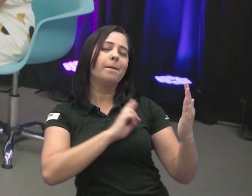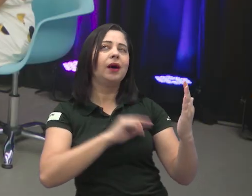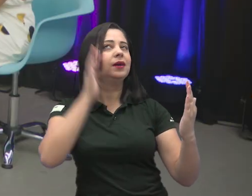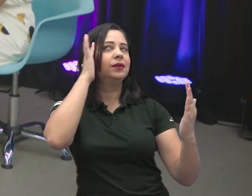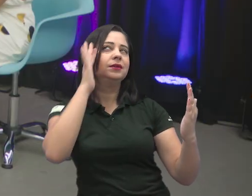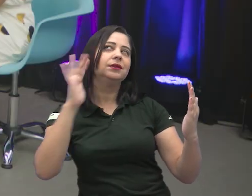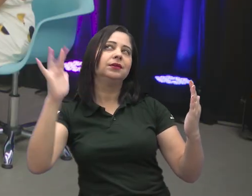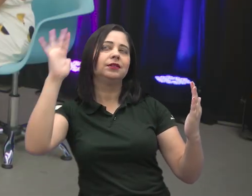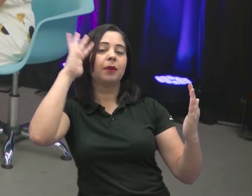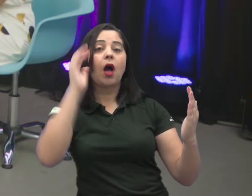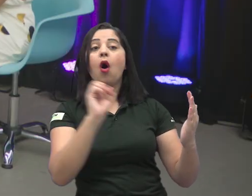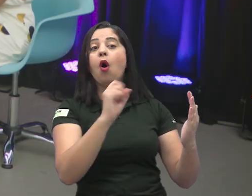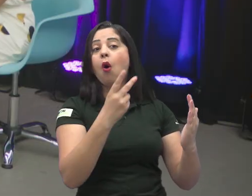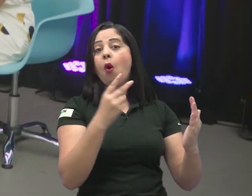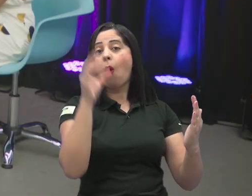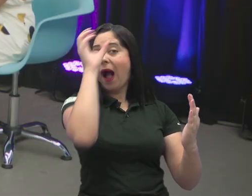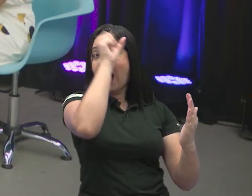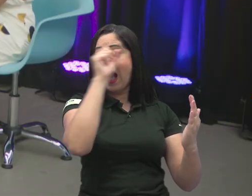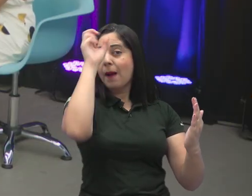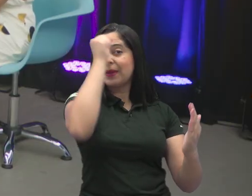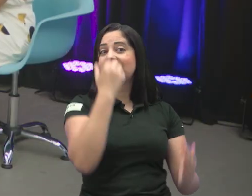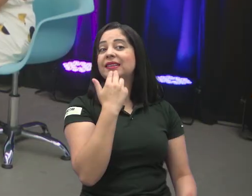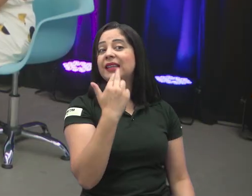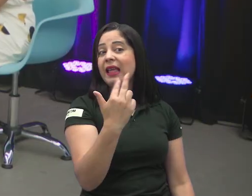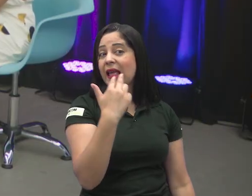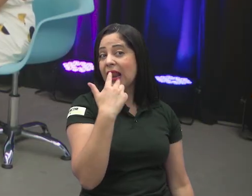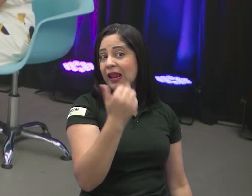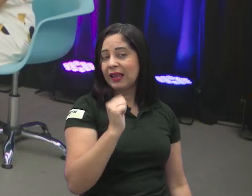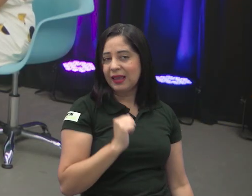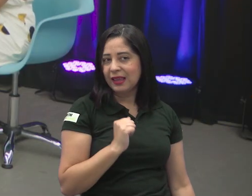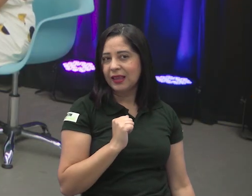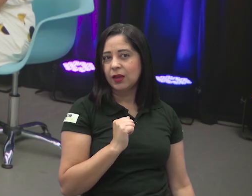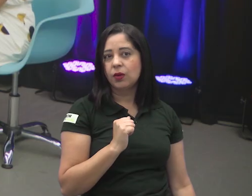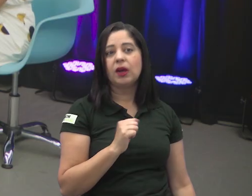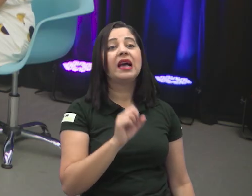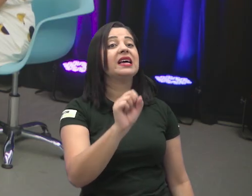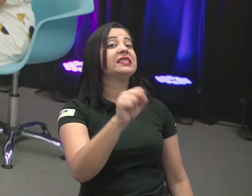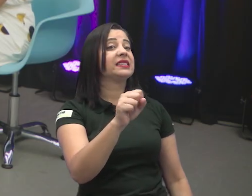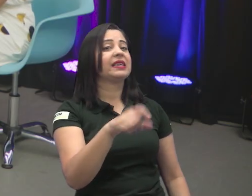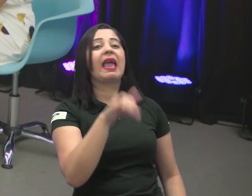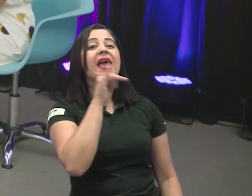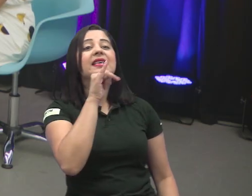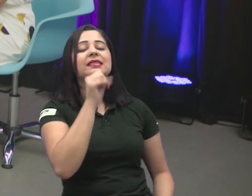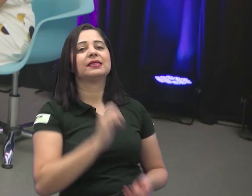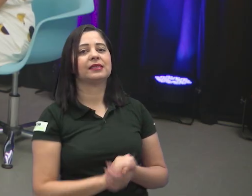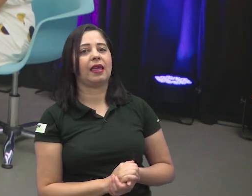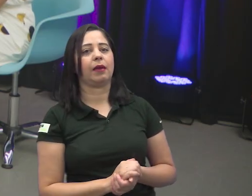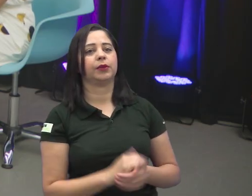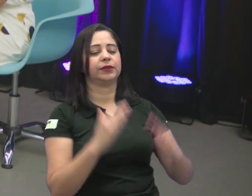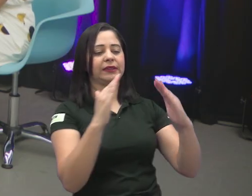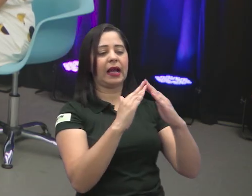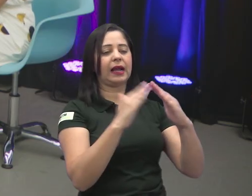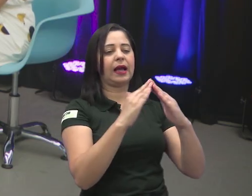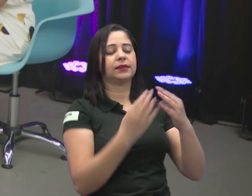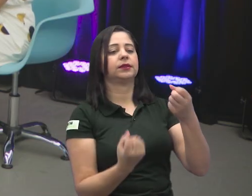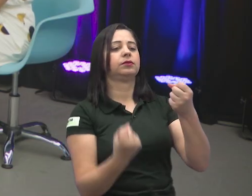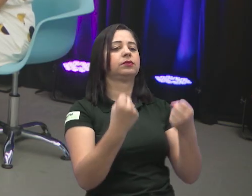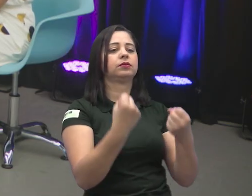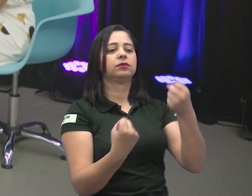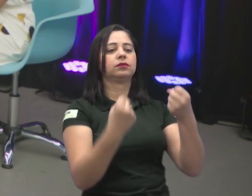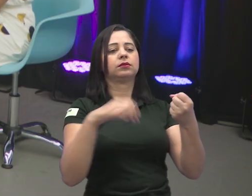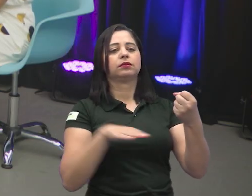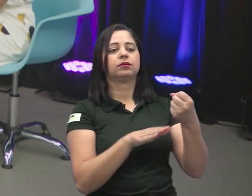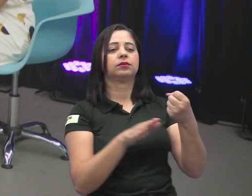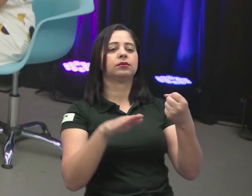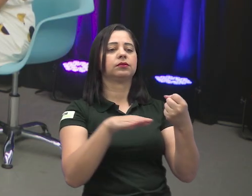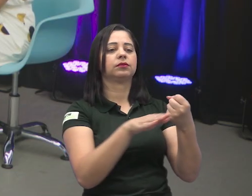Estudar uma língua nova. Tudo atividades que estimulam, né? Isso. Mudar a rotina, por exemplo, você sai da sua casa todo dia e